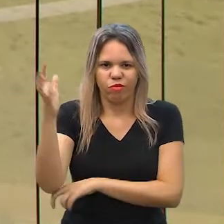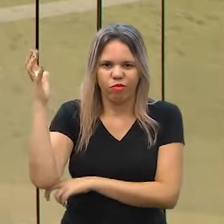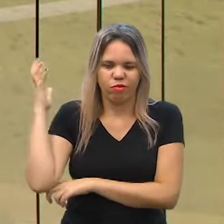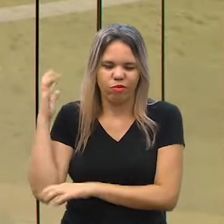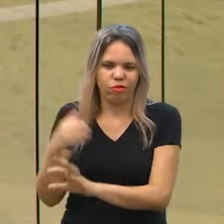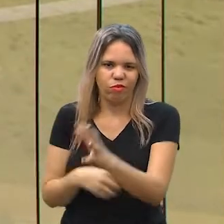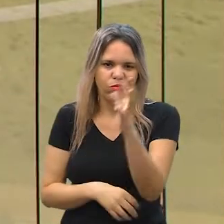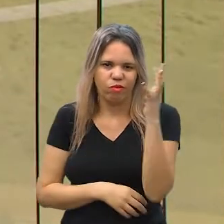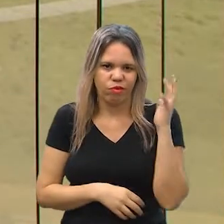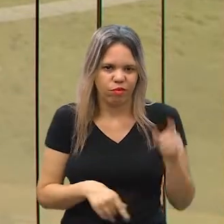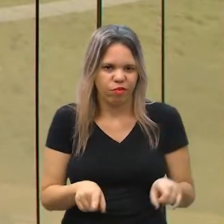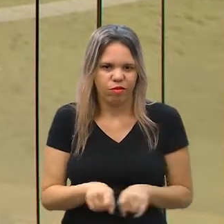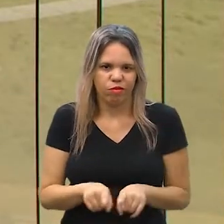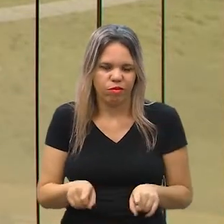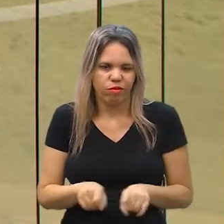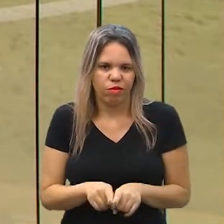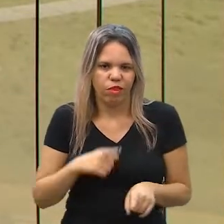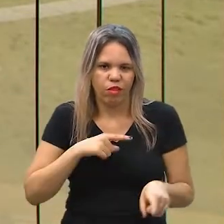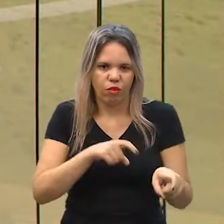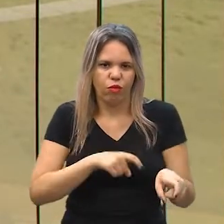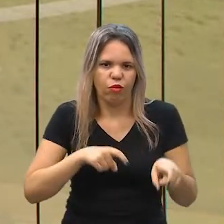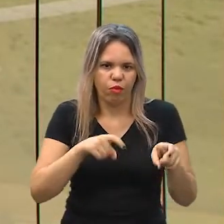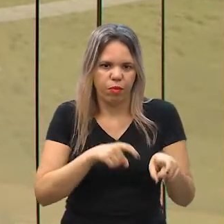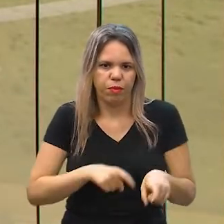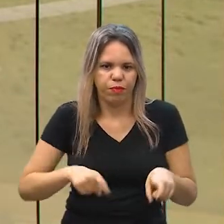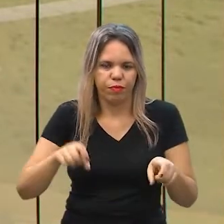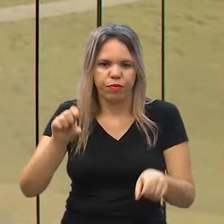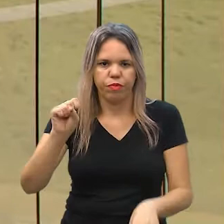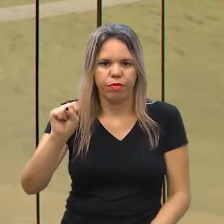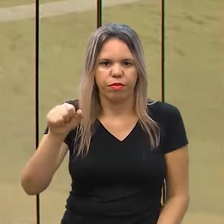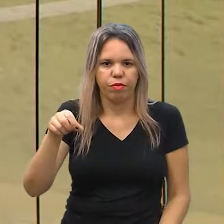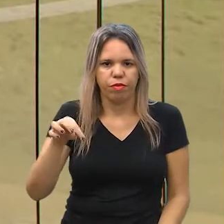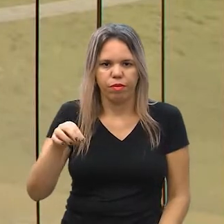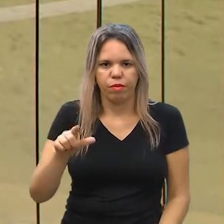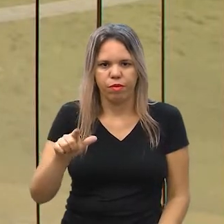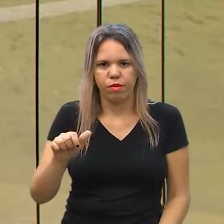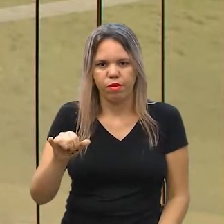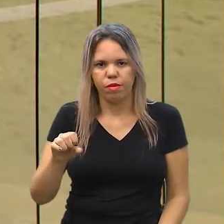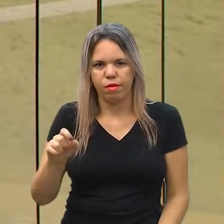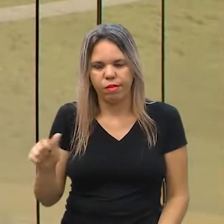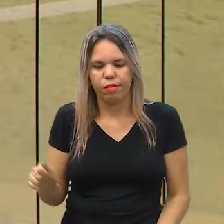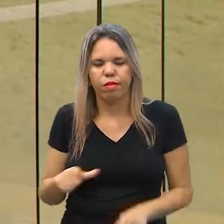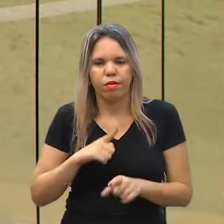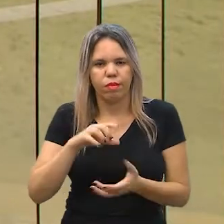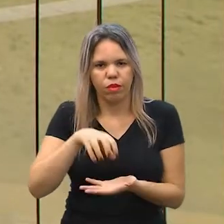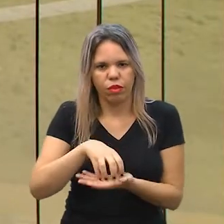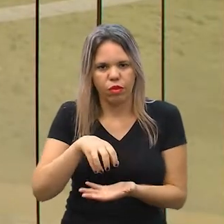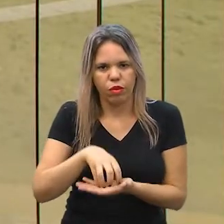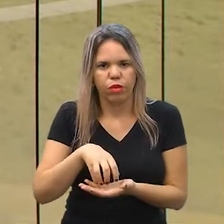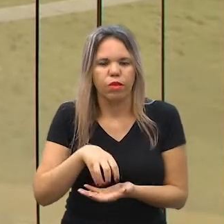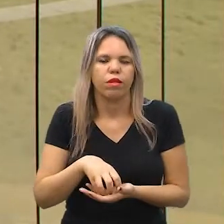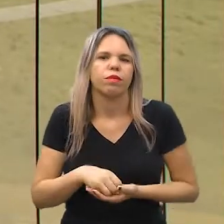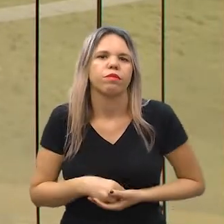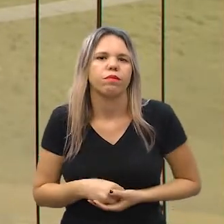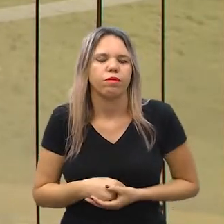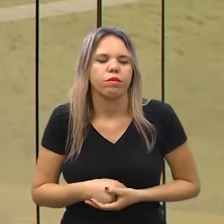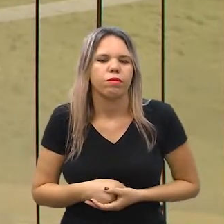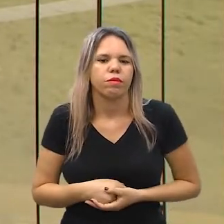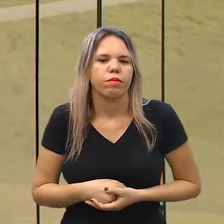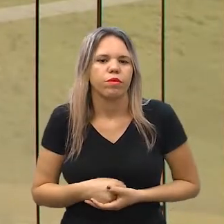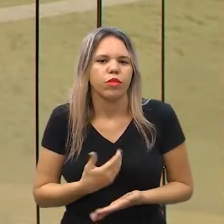entre as florestas, nós temos uma grande fazenda, a Fazenda Santa Elisa, onde nós temos o centro